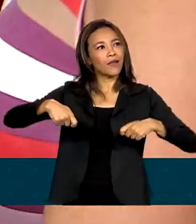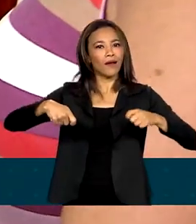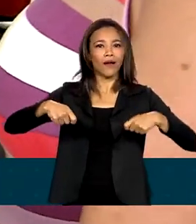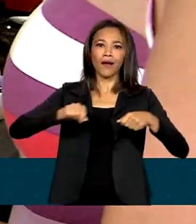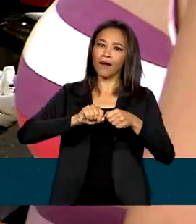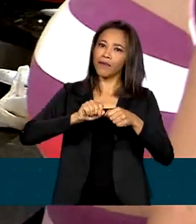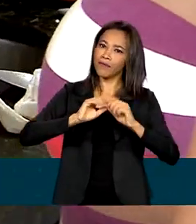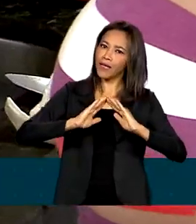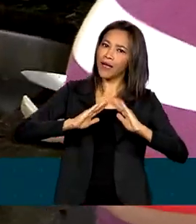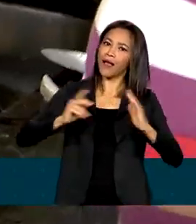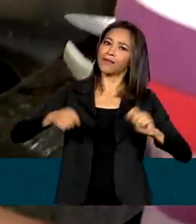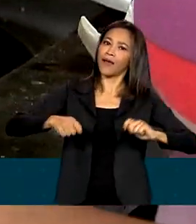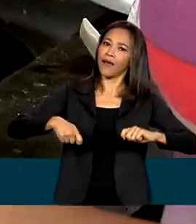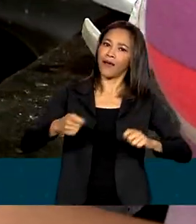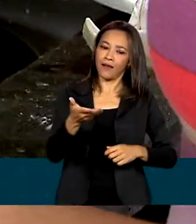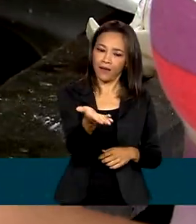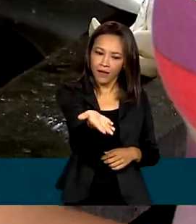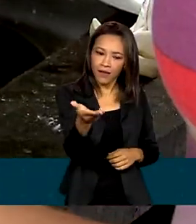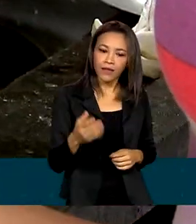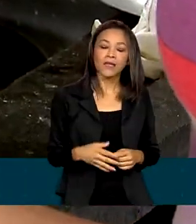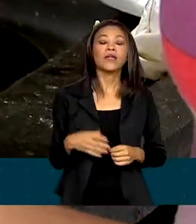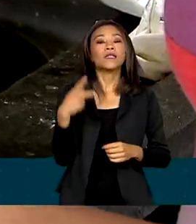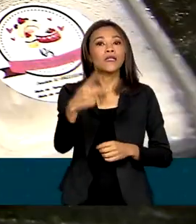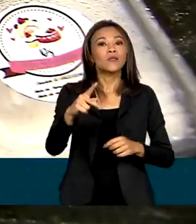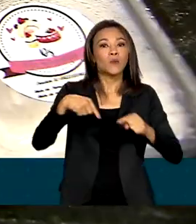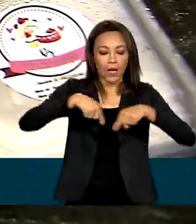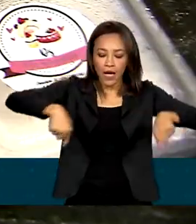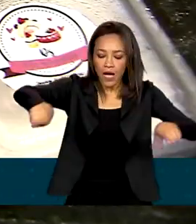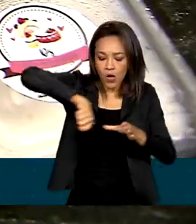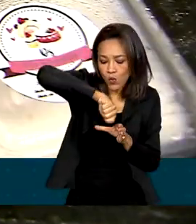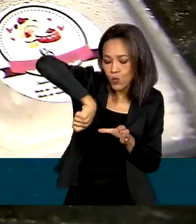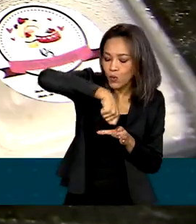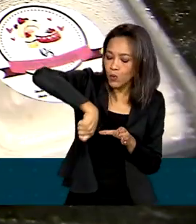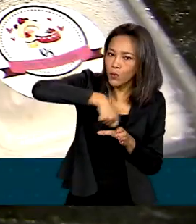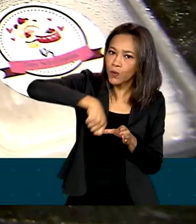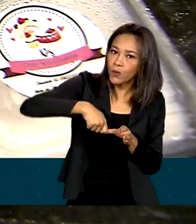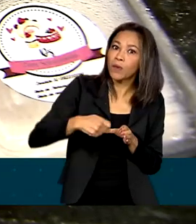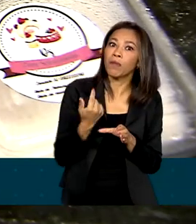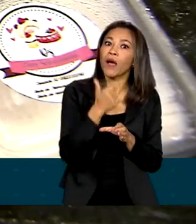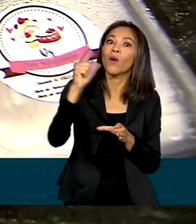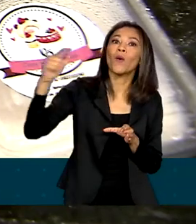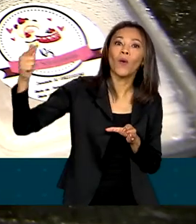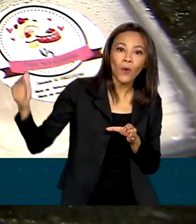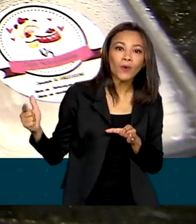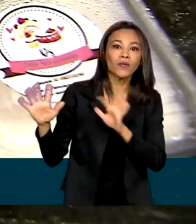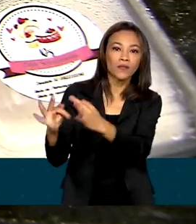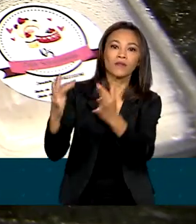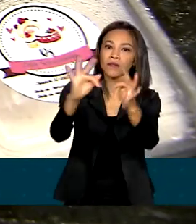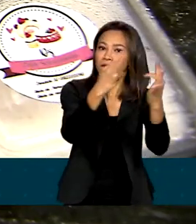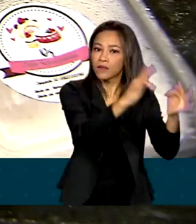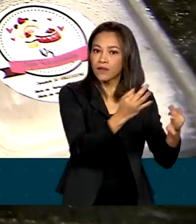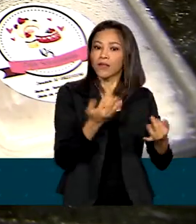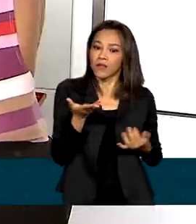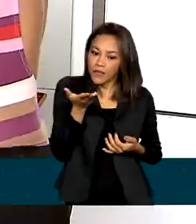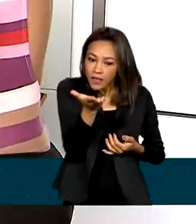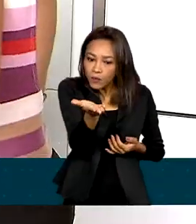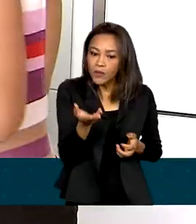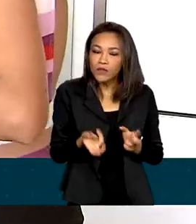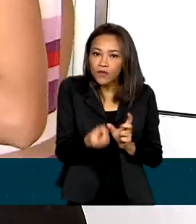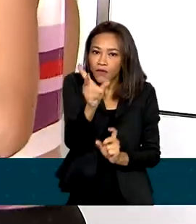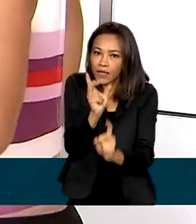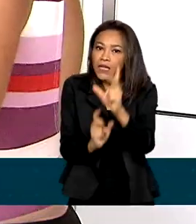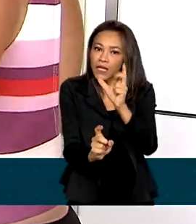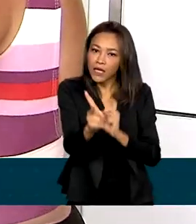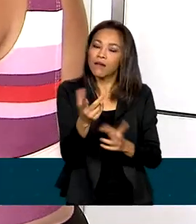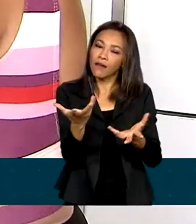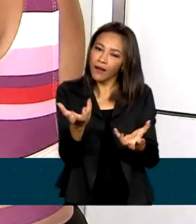no negócio. Os quitutes saíram da cozinha dela, direto para outra mesas, e é com essas vendas que ela